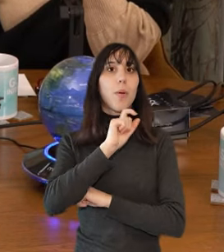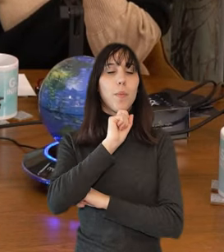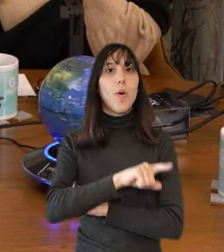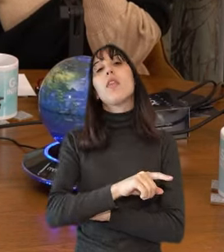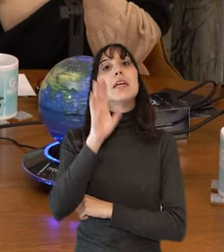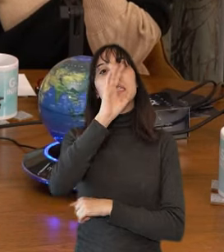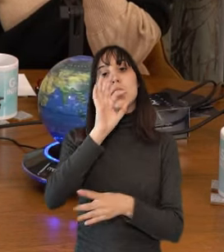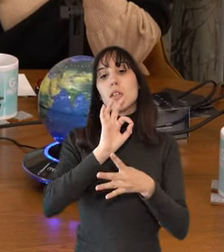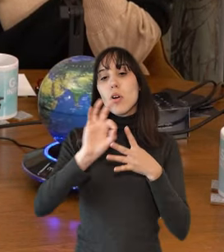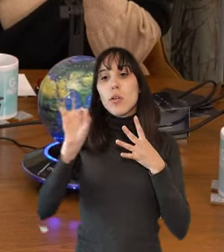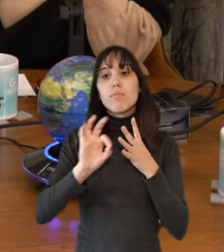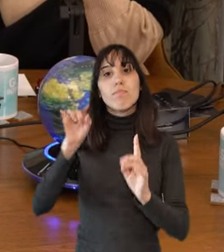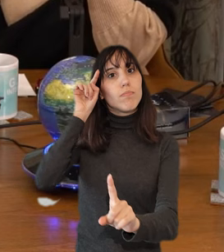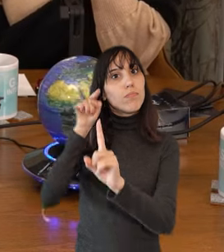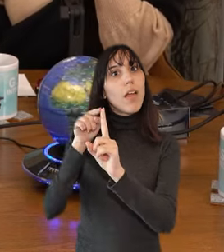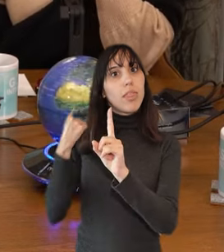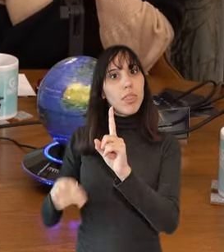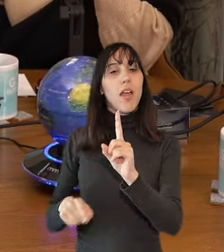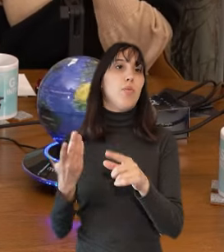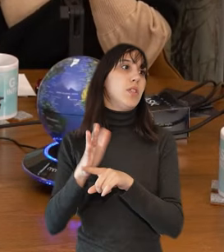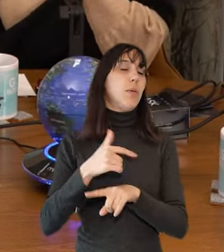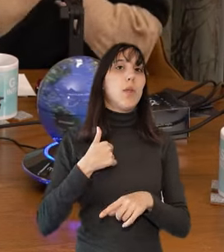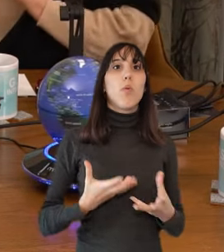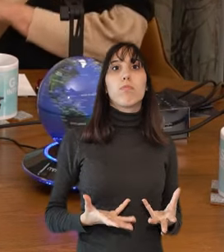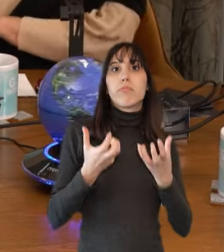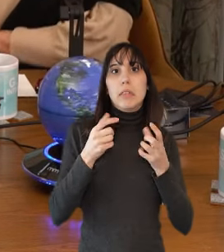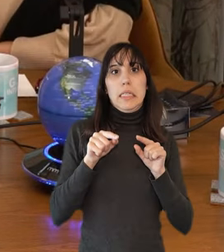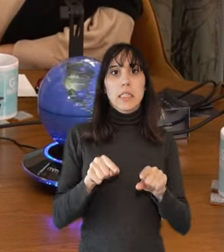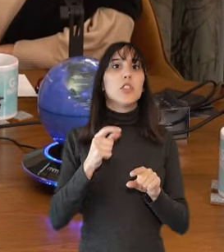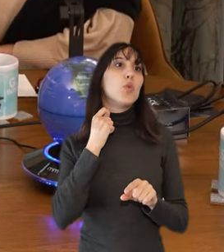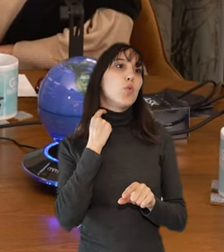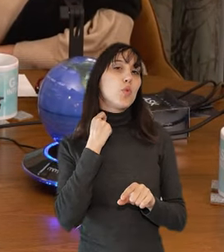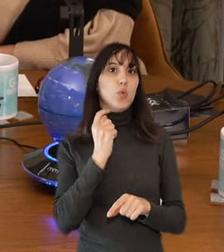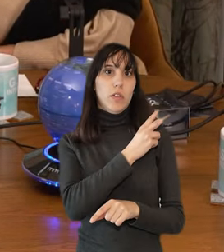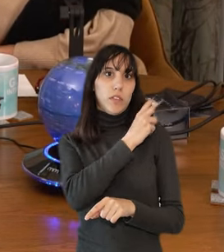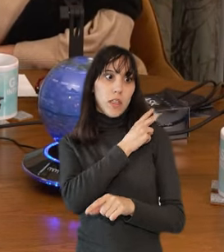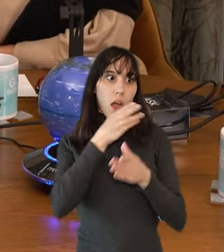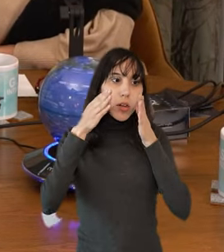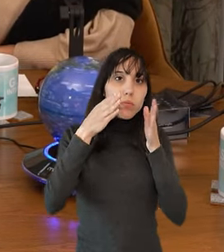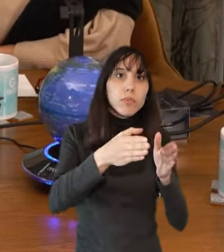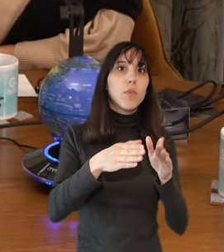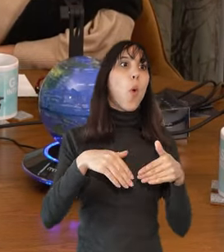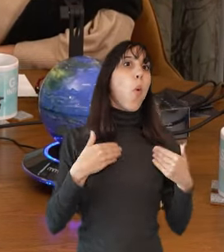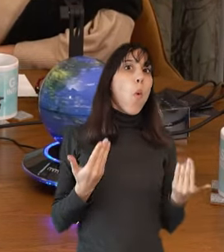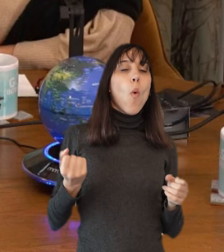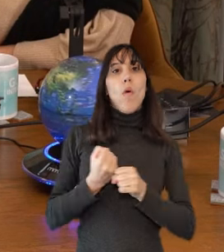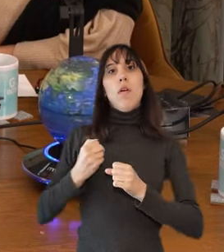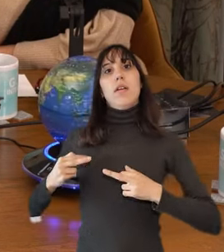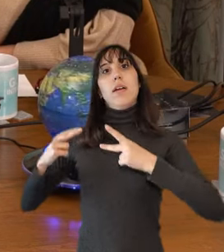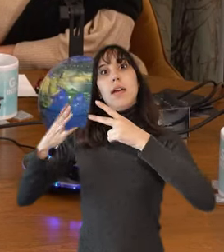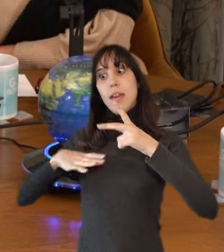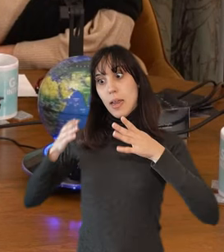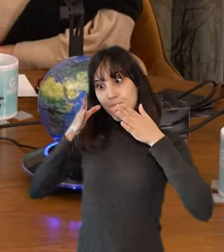objetivos muito específicos como eu quero perseguir eh este curso universitário ou eh seguir esta carreira